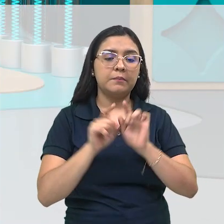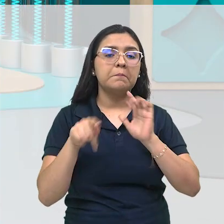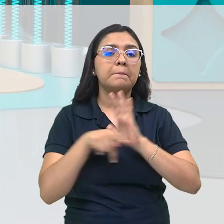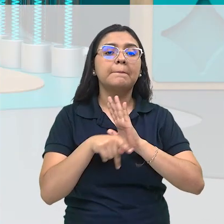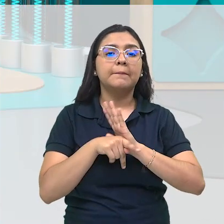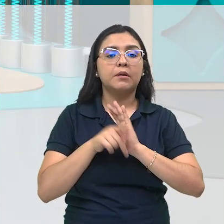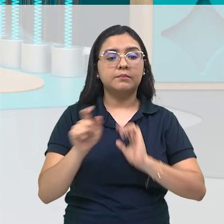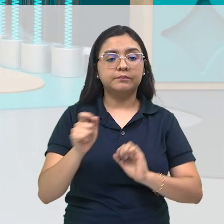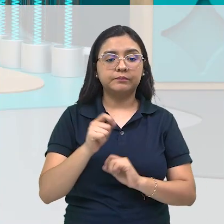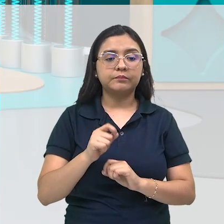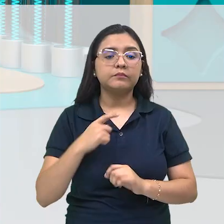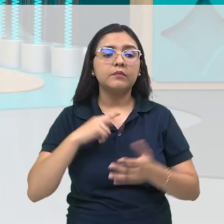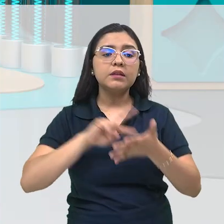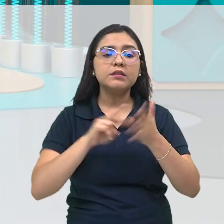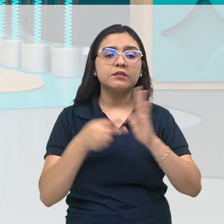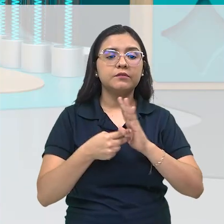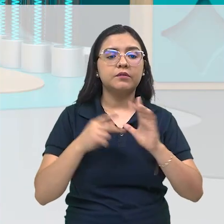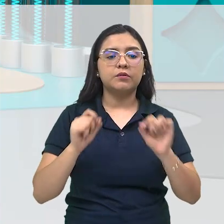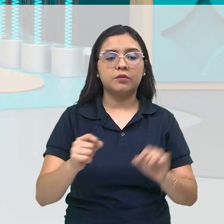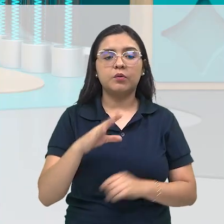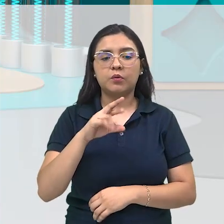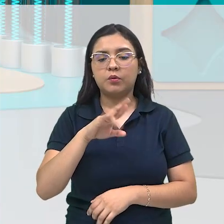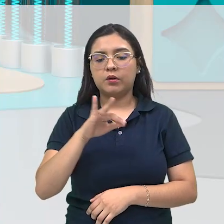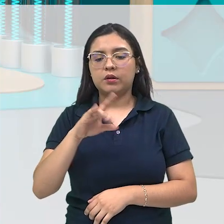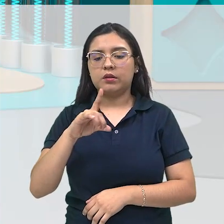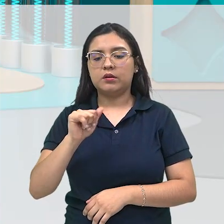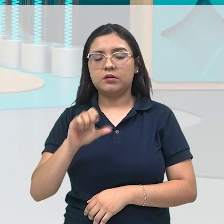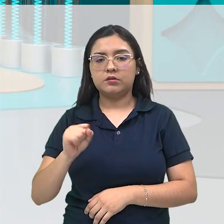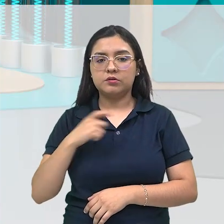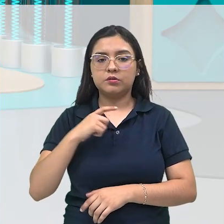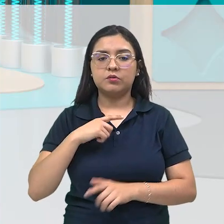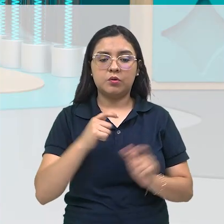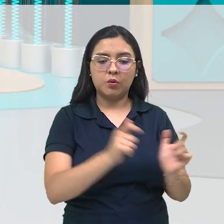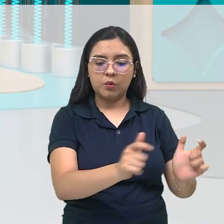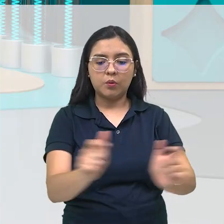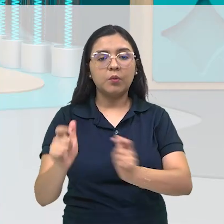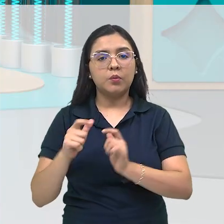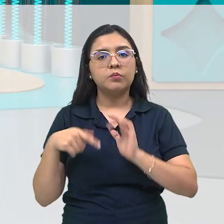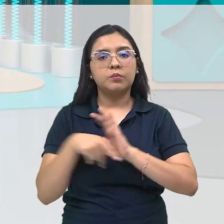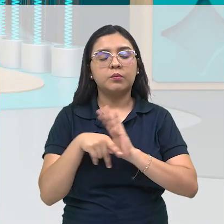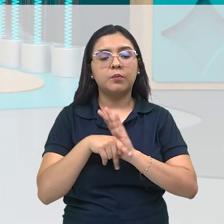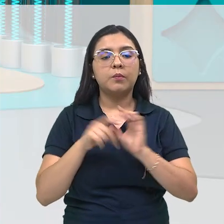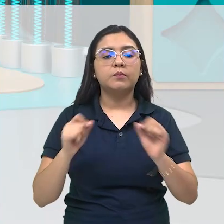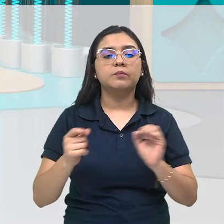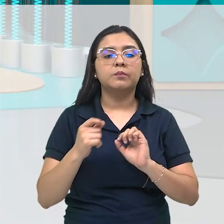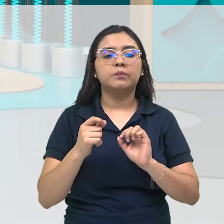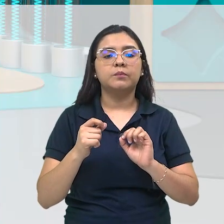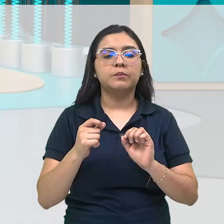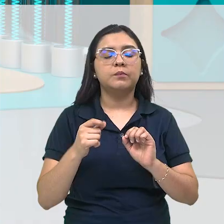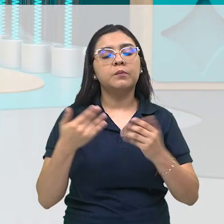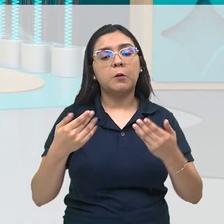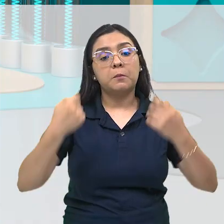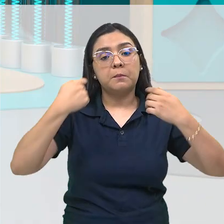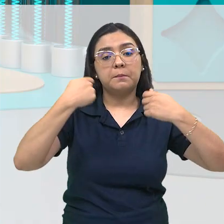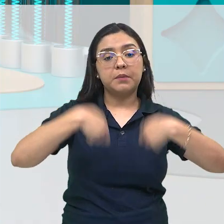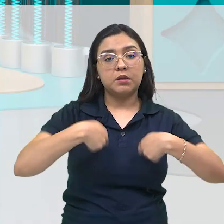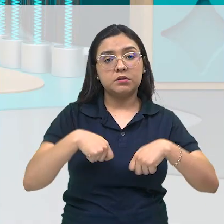bom? Que significa corridas, como são chamados os pontos na modalidade. Então, eles